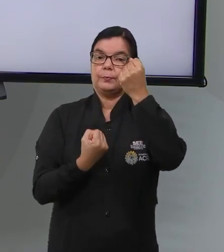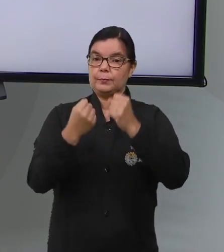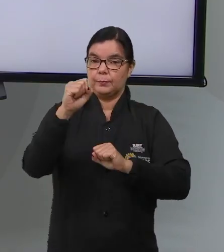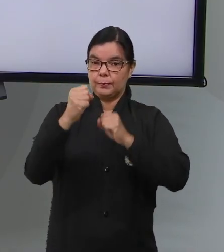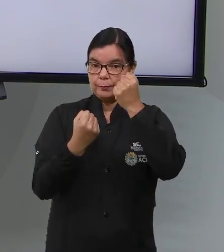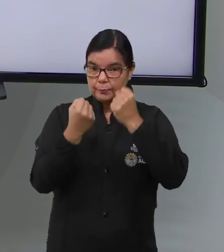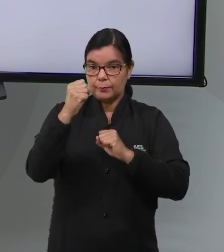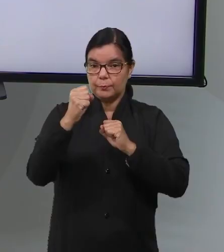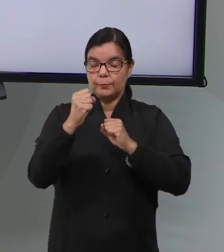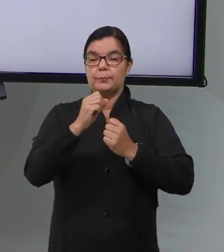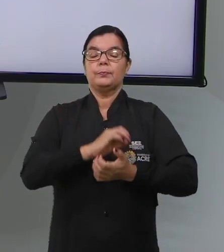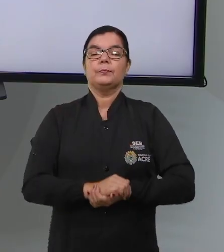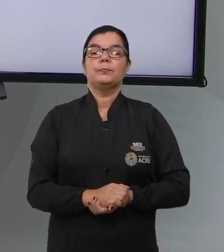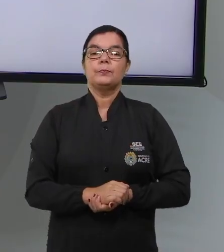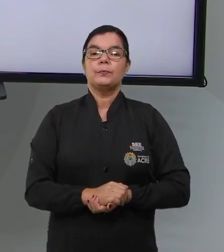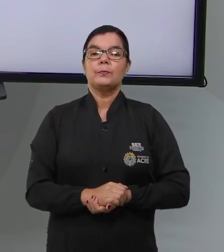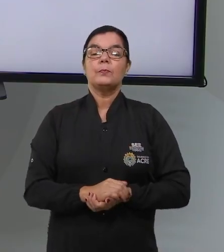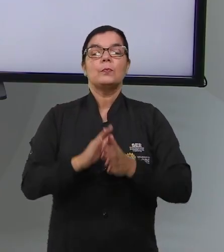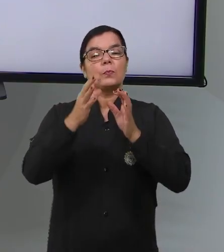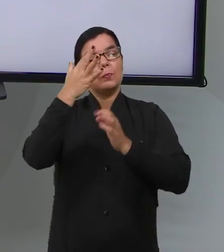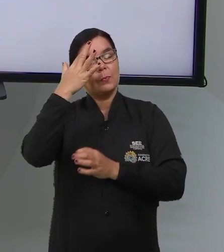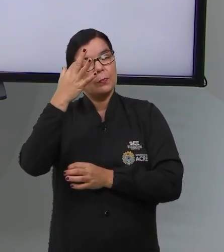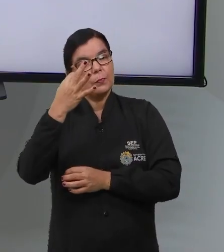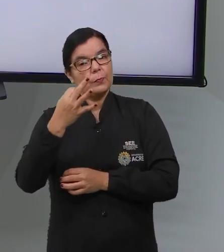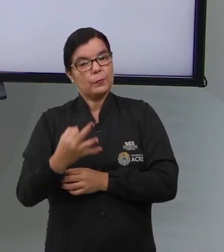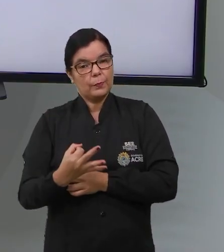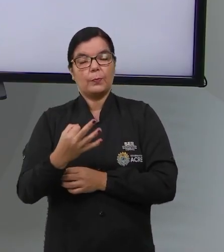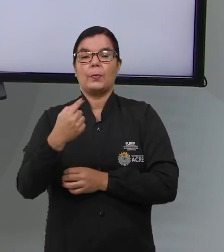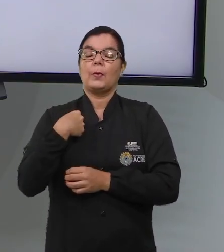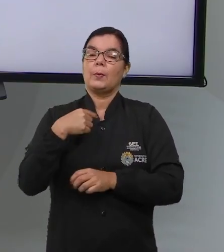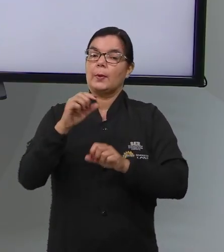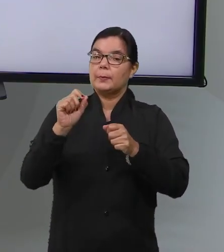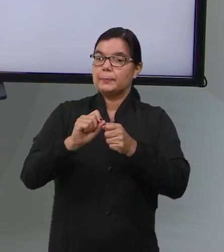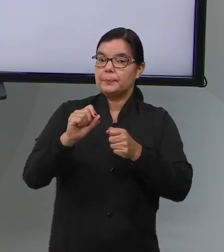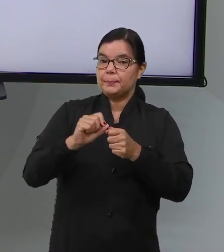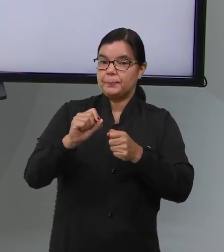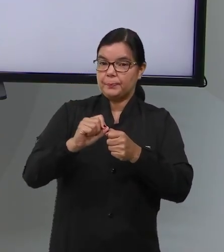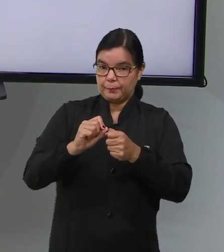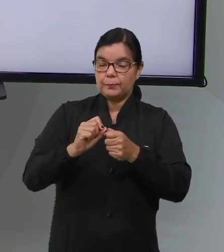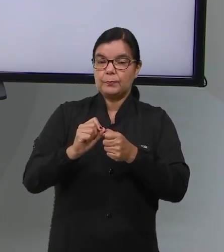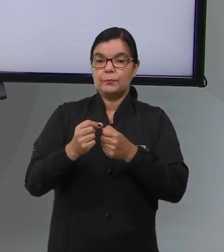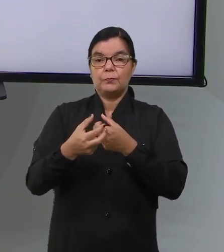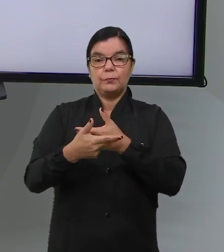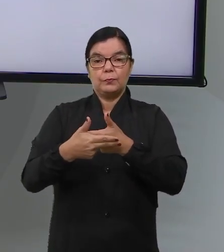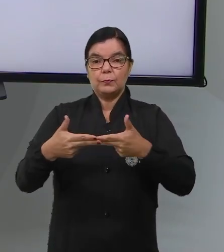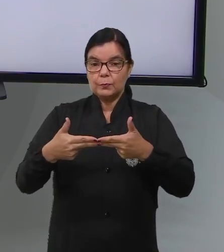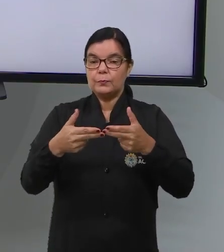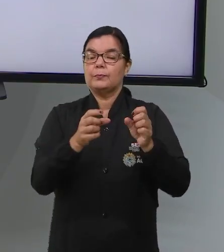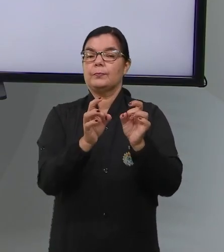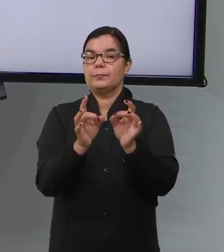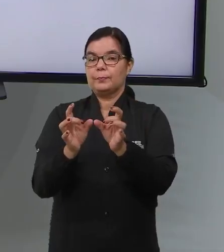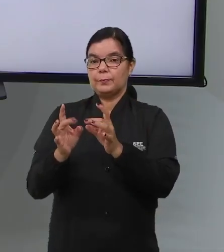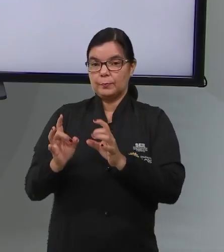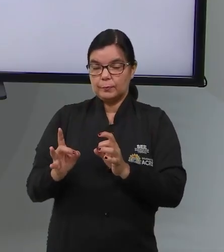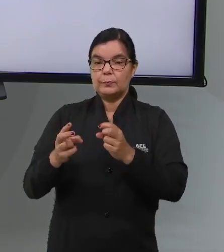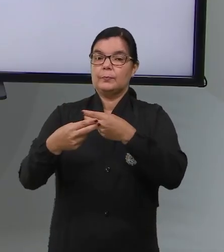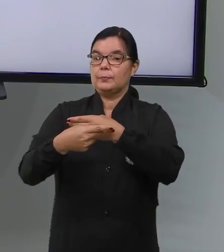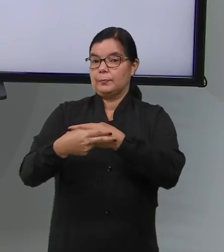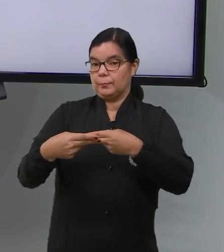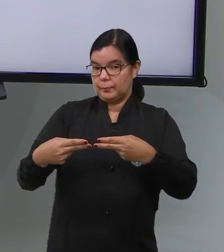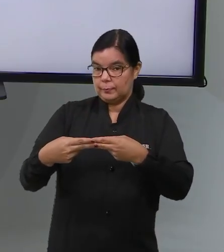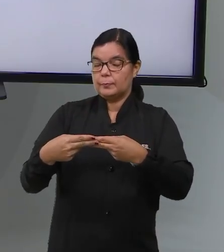das primeiras indústrias, justamente para a produção de mercadorias.